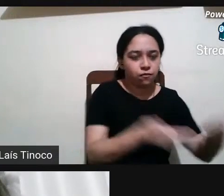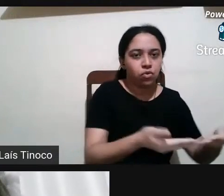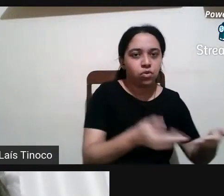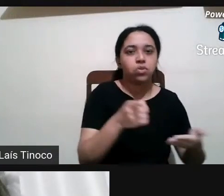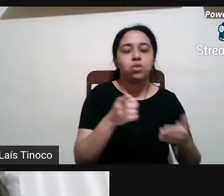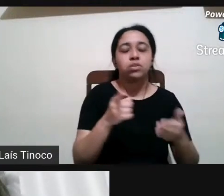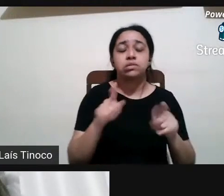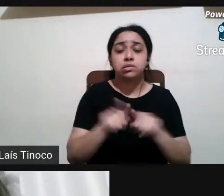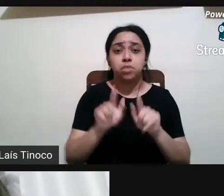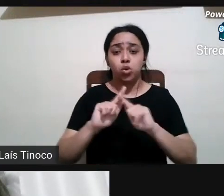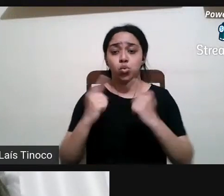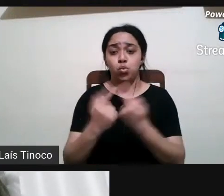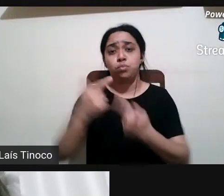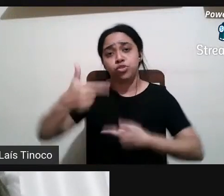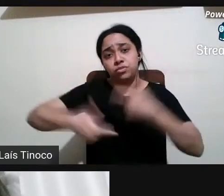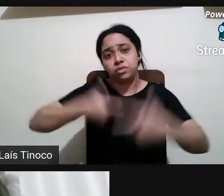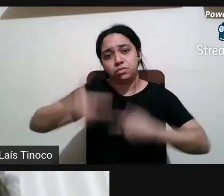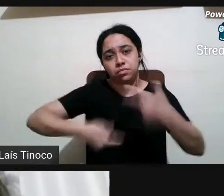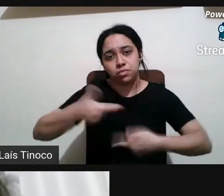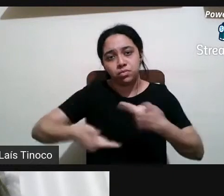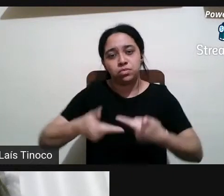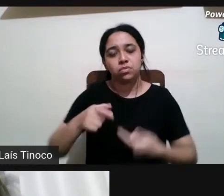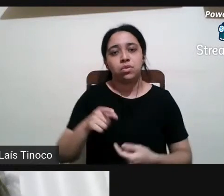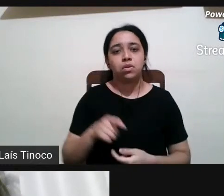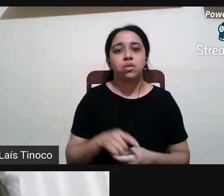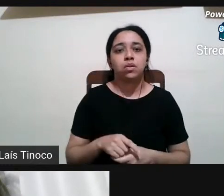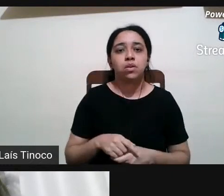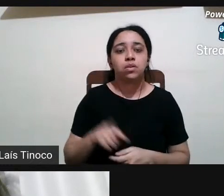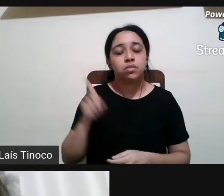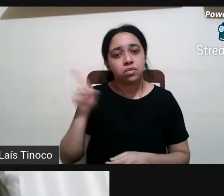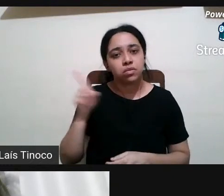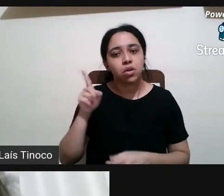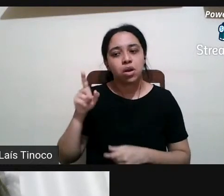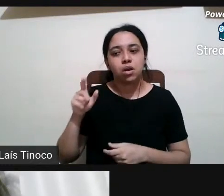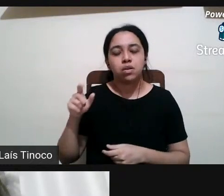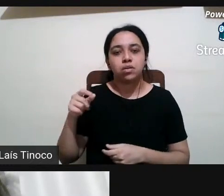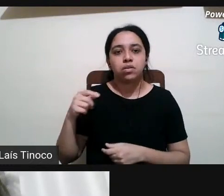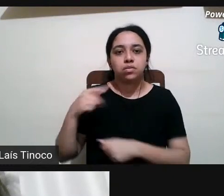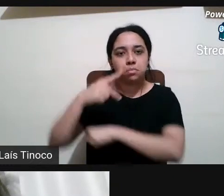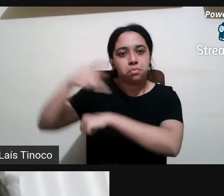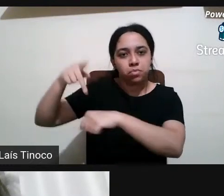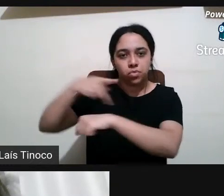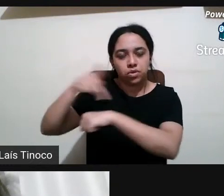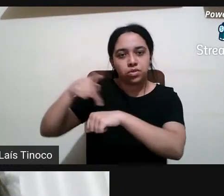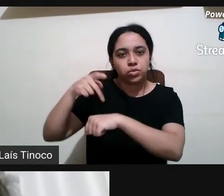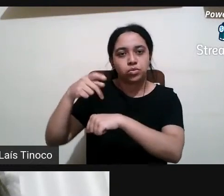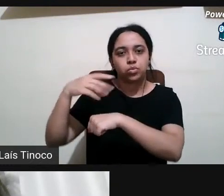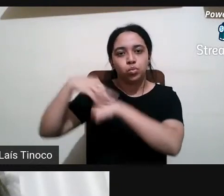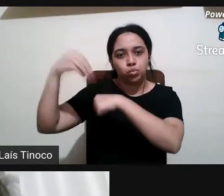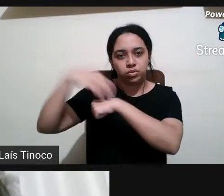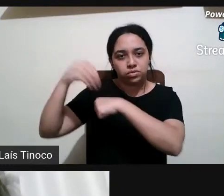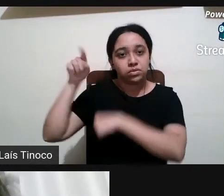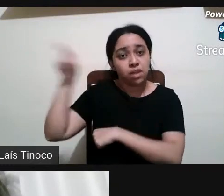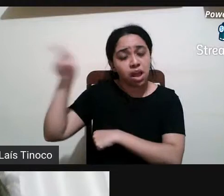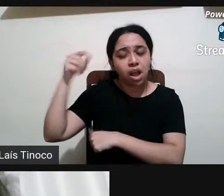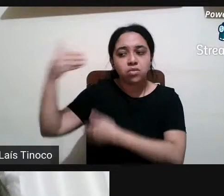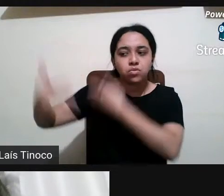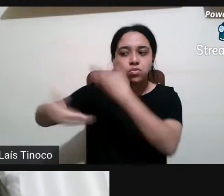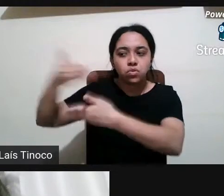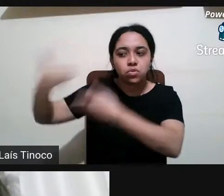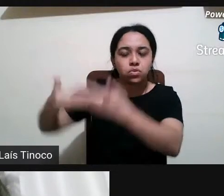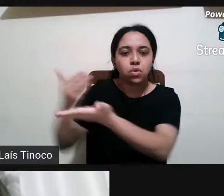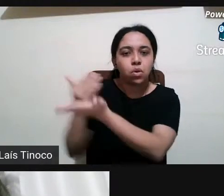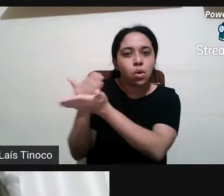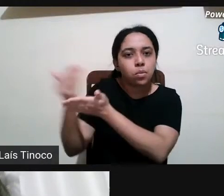Estocolmo sobre água, ia ter um grupo de trabalho somente para desenvolver nessa parte de